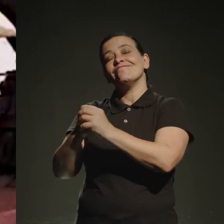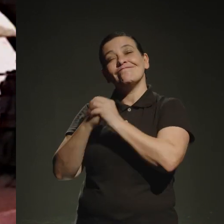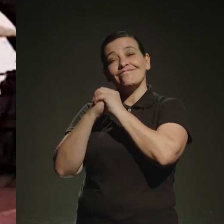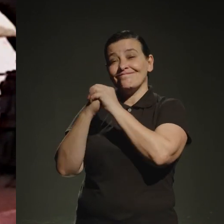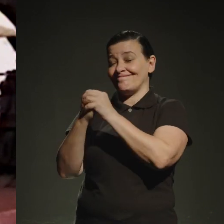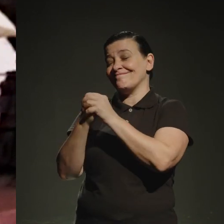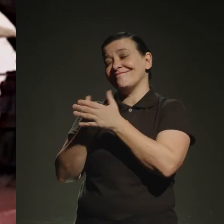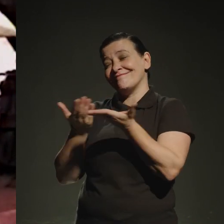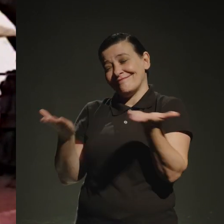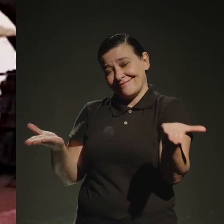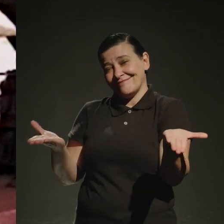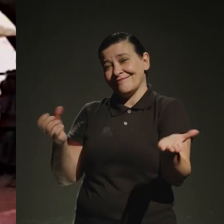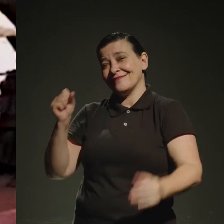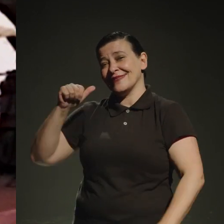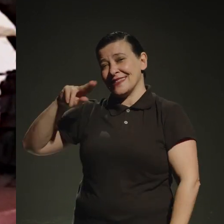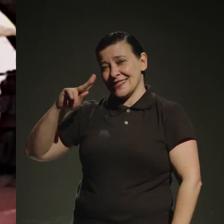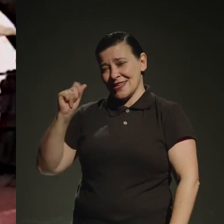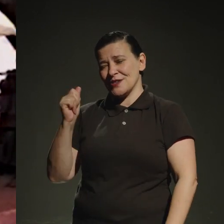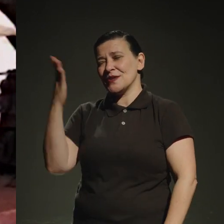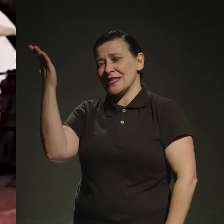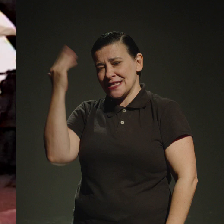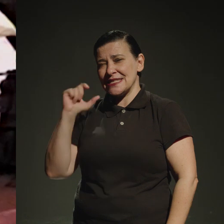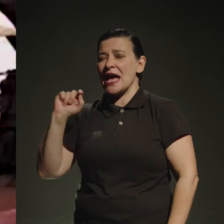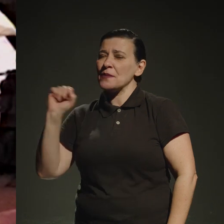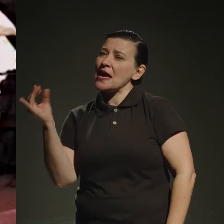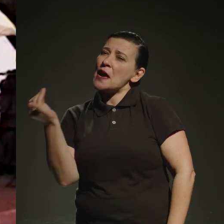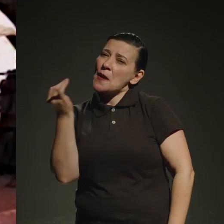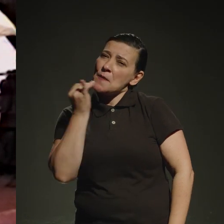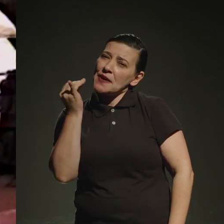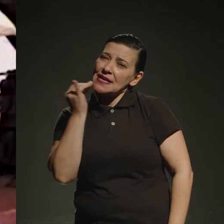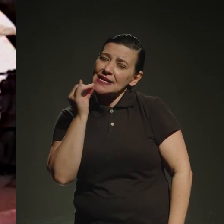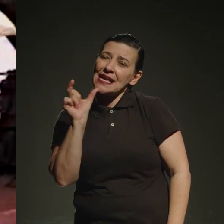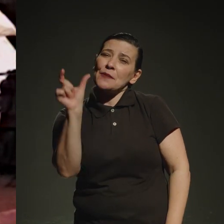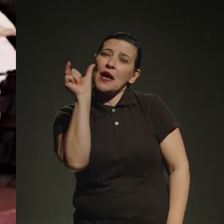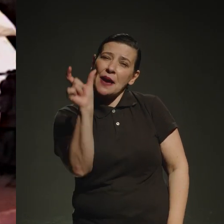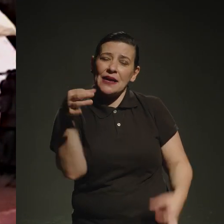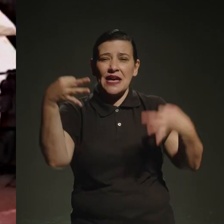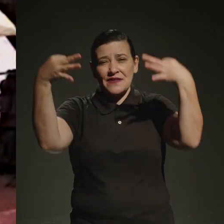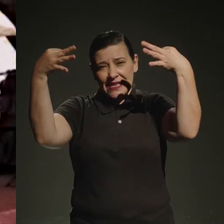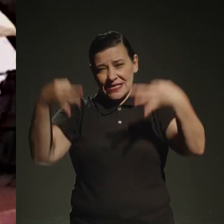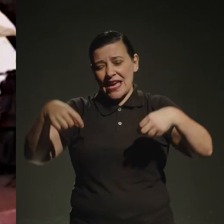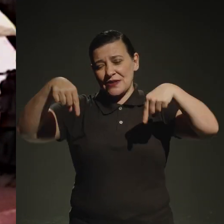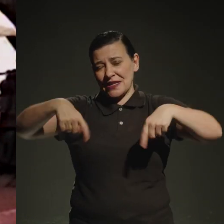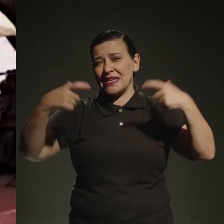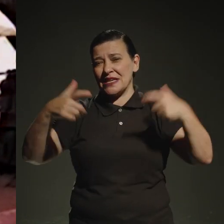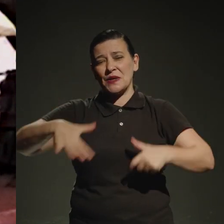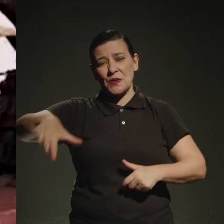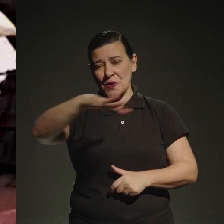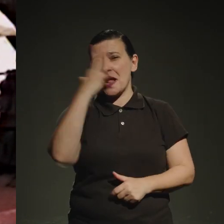mais adequado para este frugal repasto. E além do mais, as tuas cebolas provocam-me